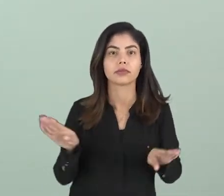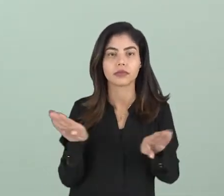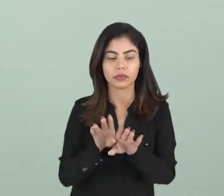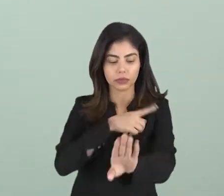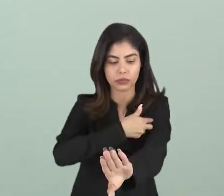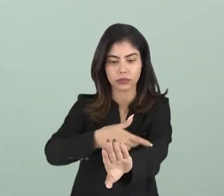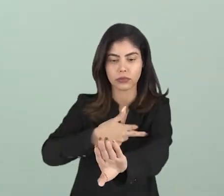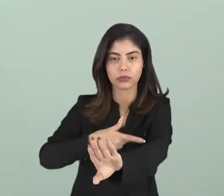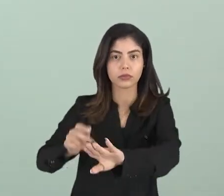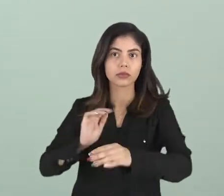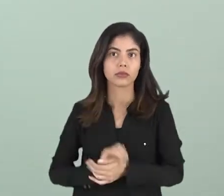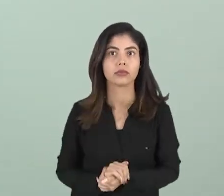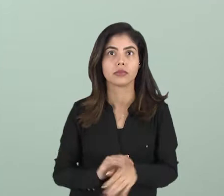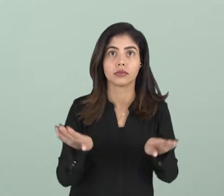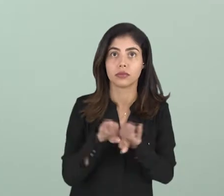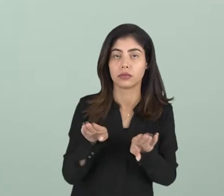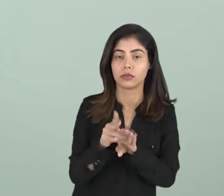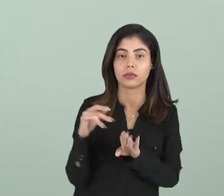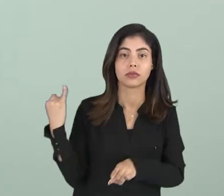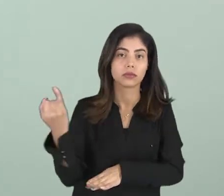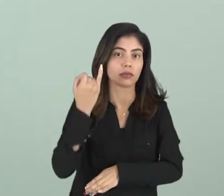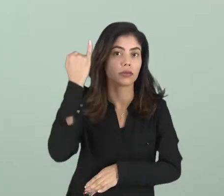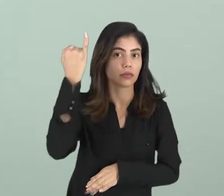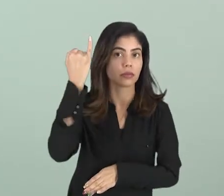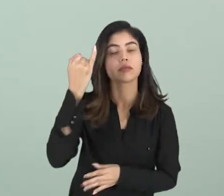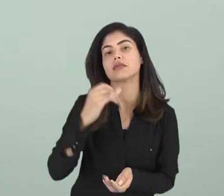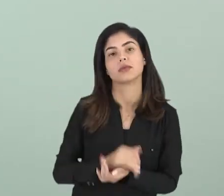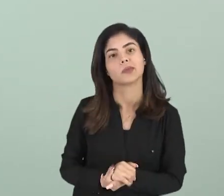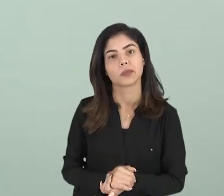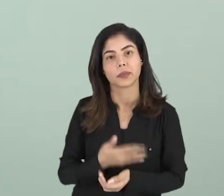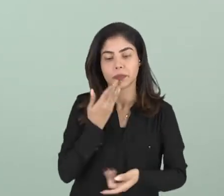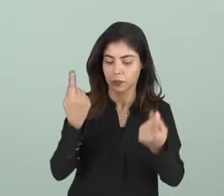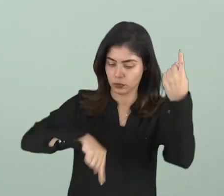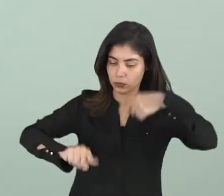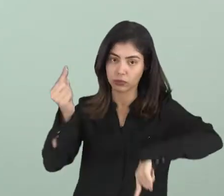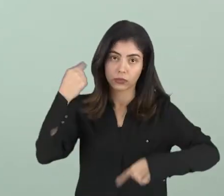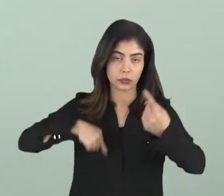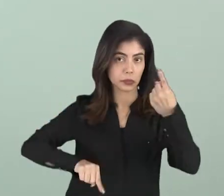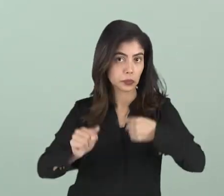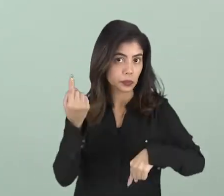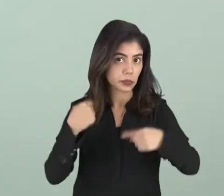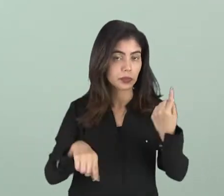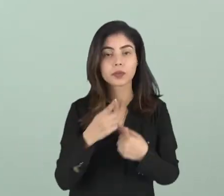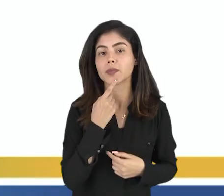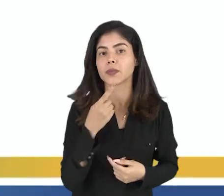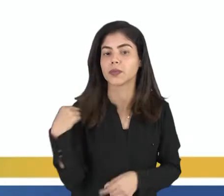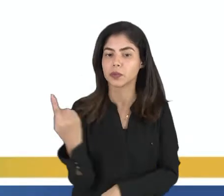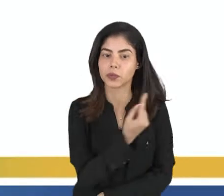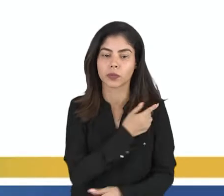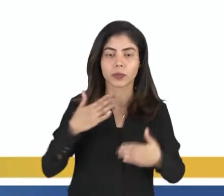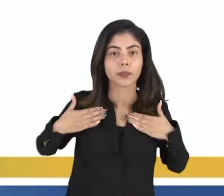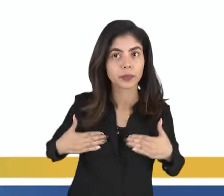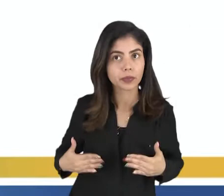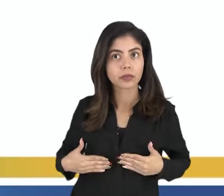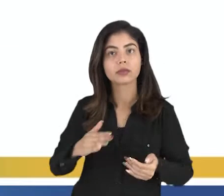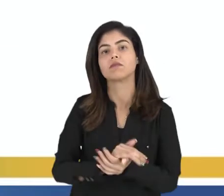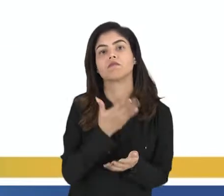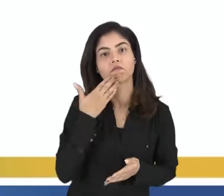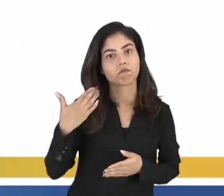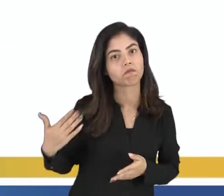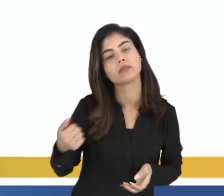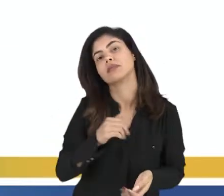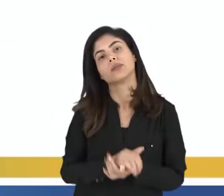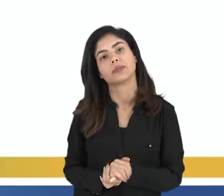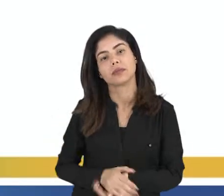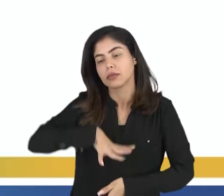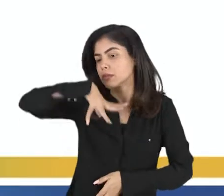sanguíneos. Esse sistema, ele tem como papel principal operar na circulação do sangue no nosso organismo. Ele